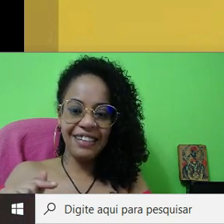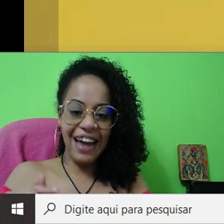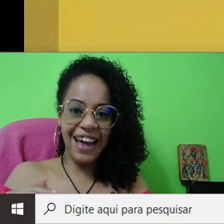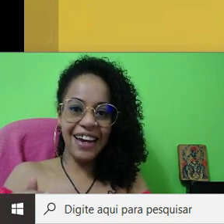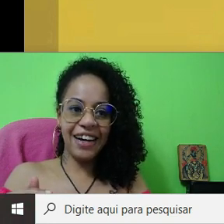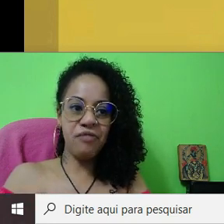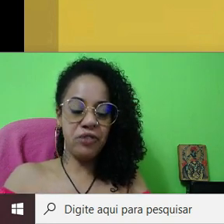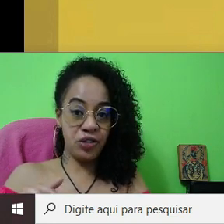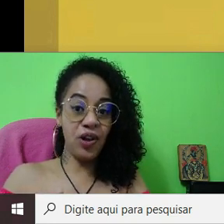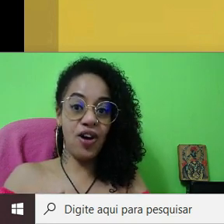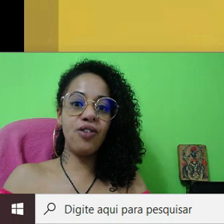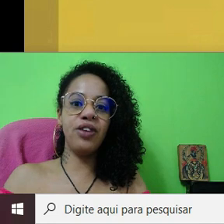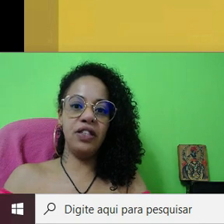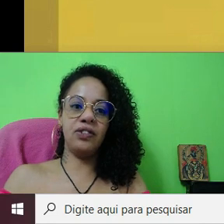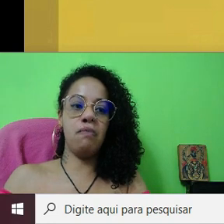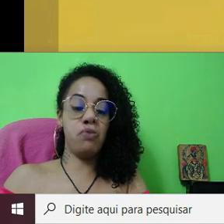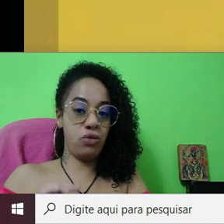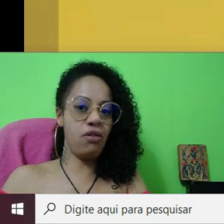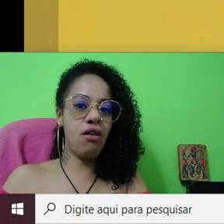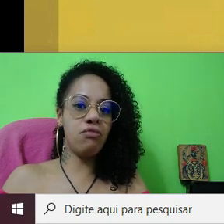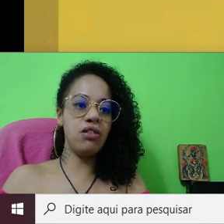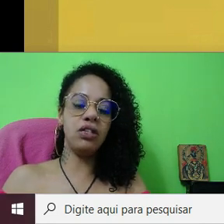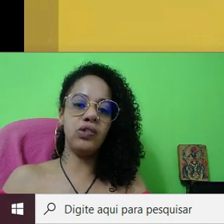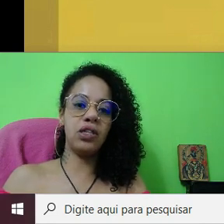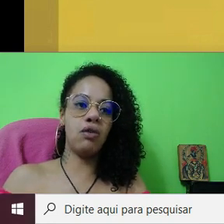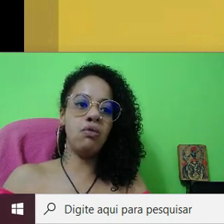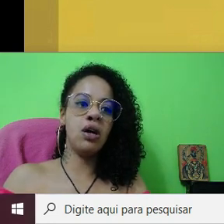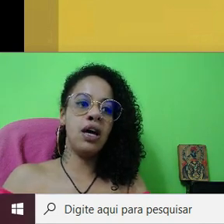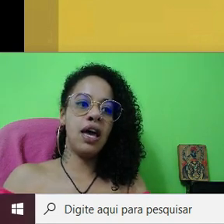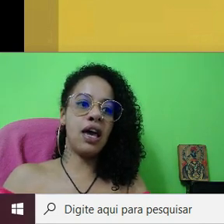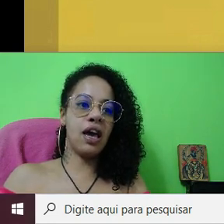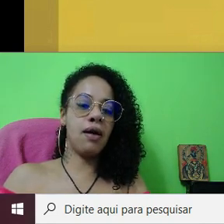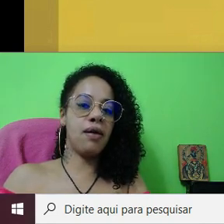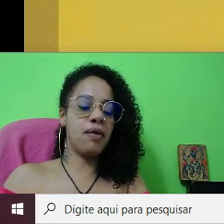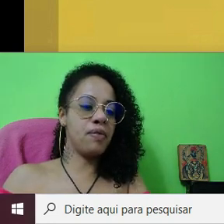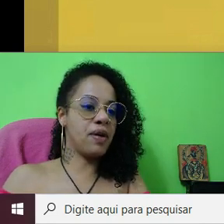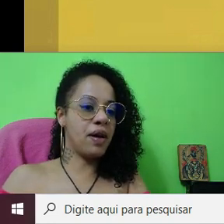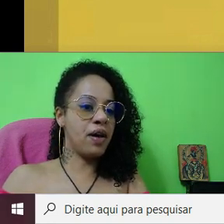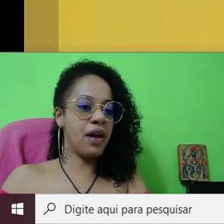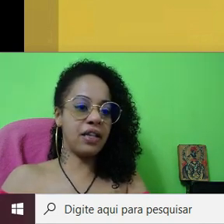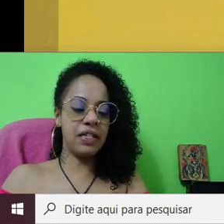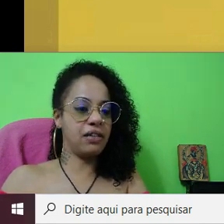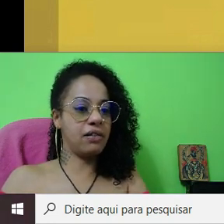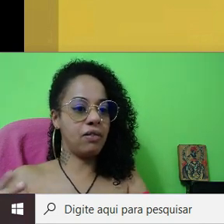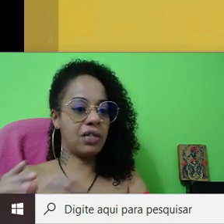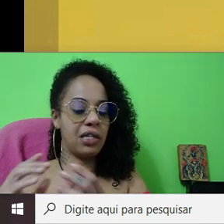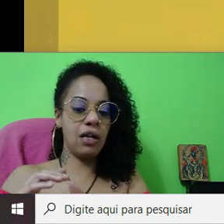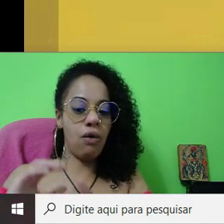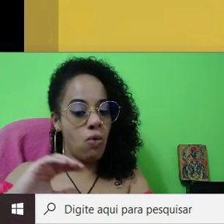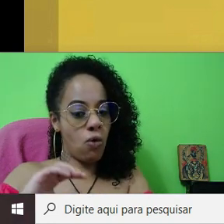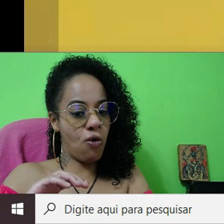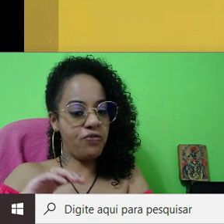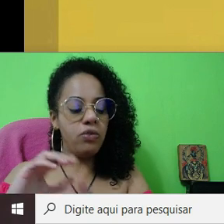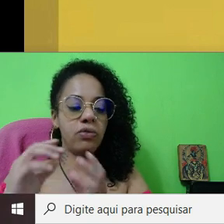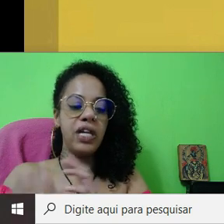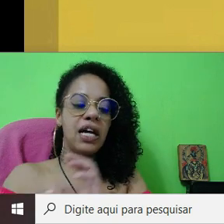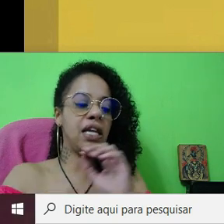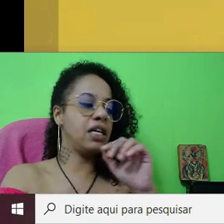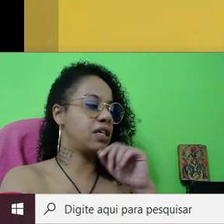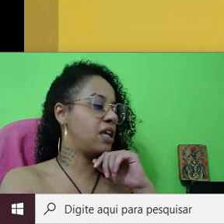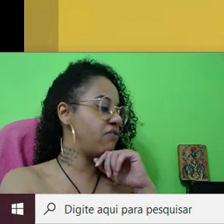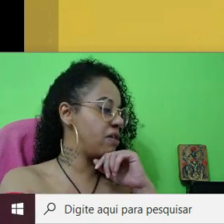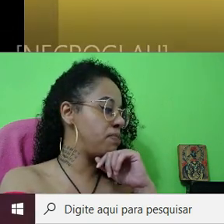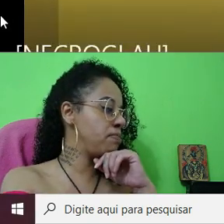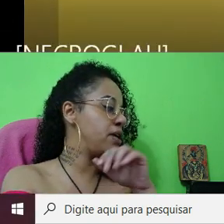né é muito louco isso é muito louco isso então é assim é o ovo